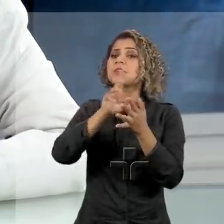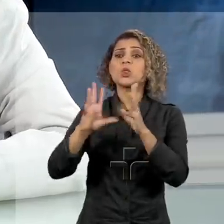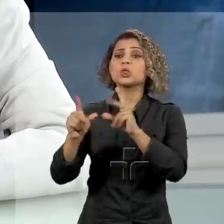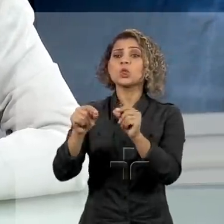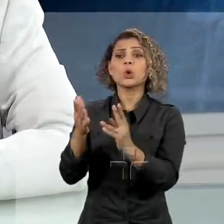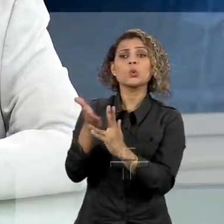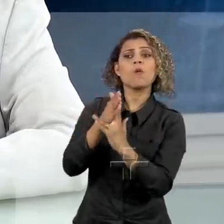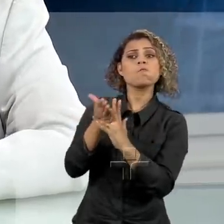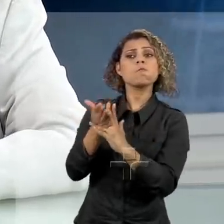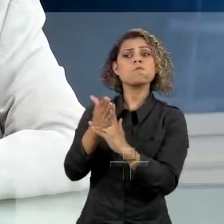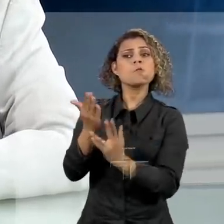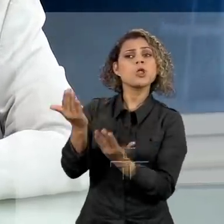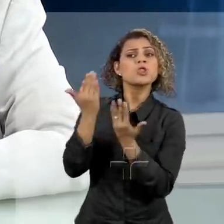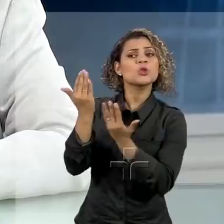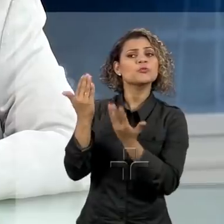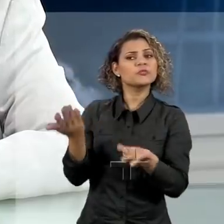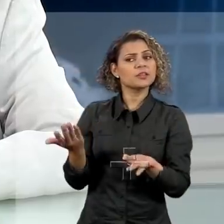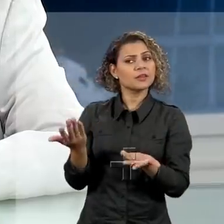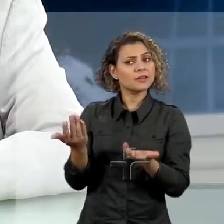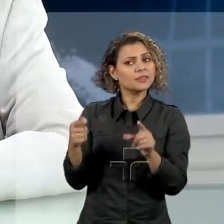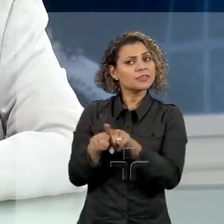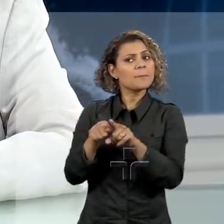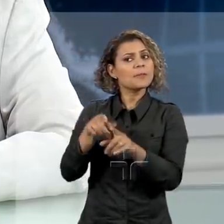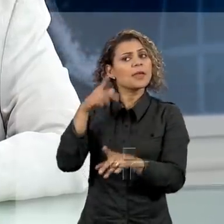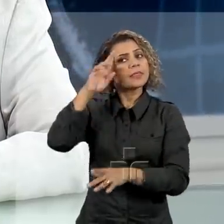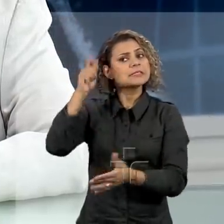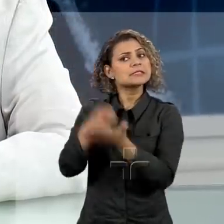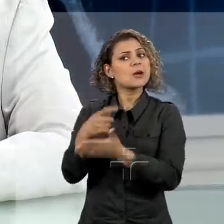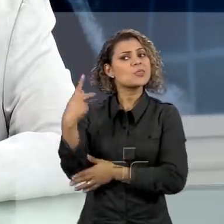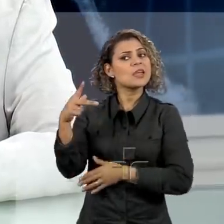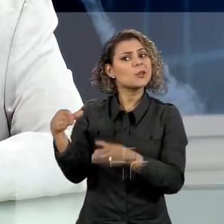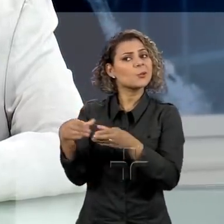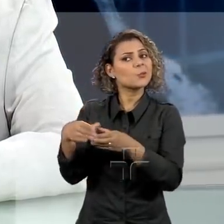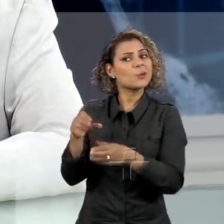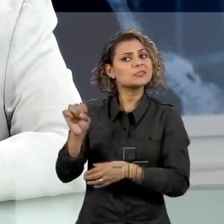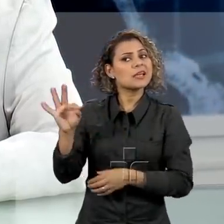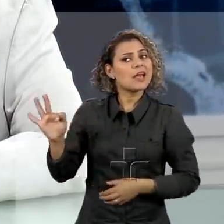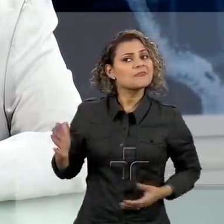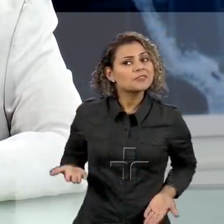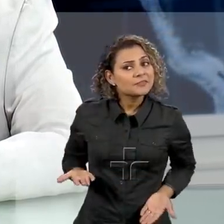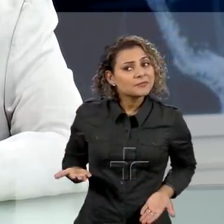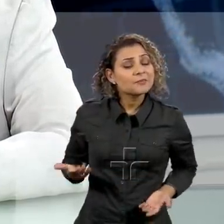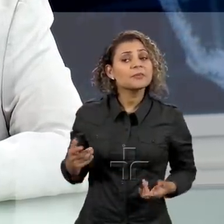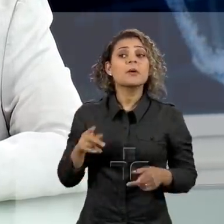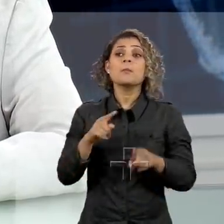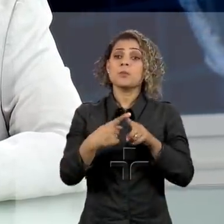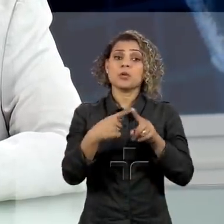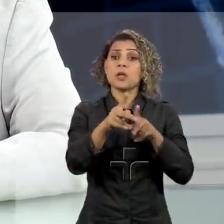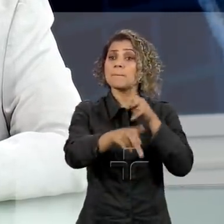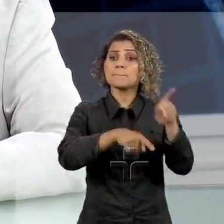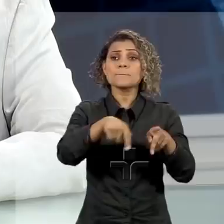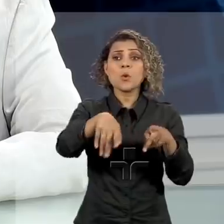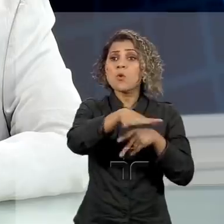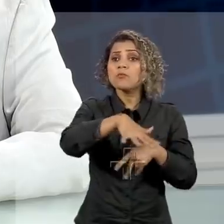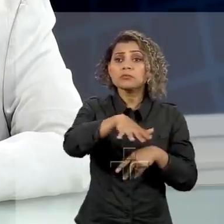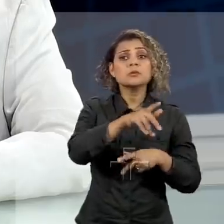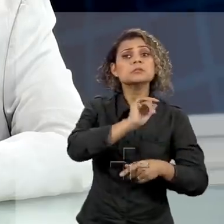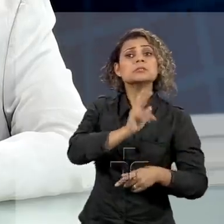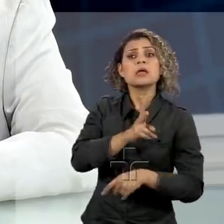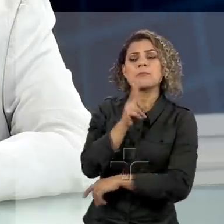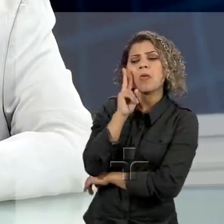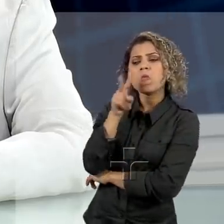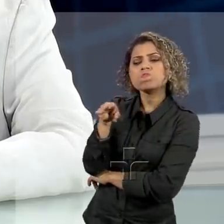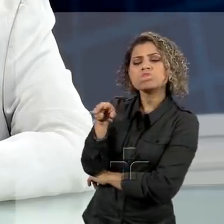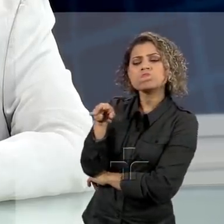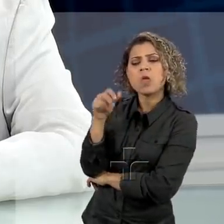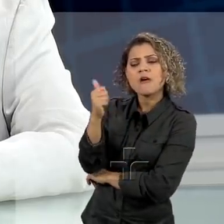venha do PT, o que de fato acontece, todo mundo suspeita. Eu digo todo mundo, eu digo o cidadão comum. Está sempre olhando para ver se o sujeito não